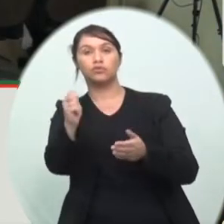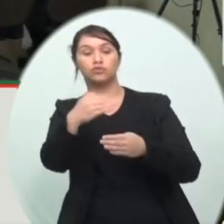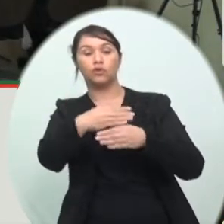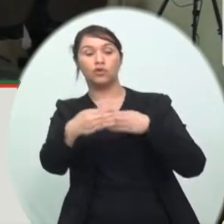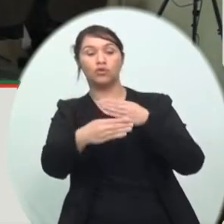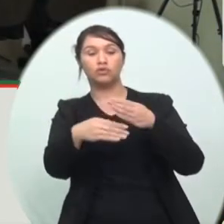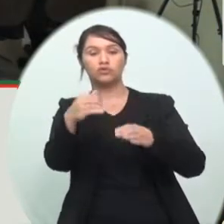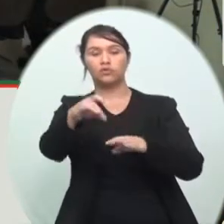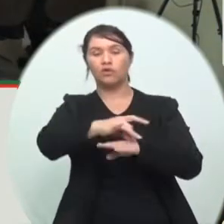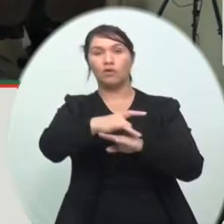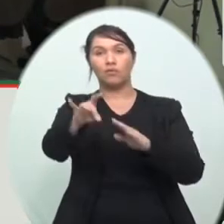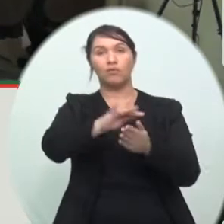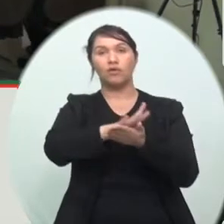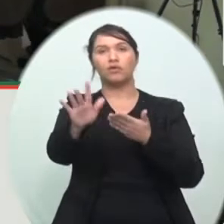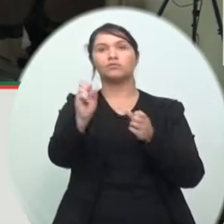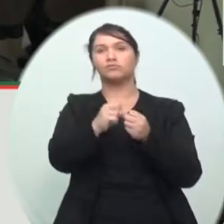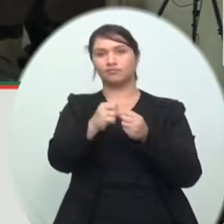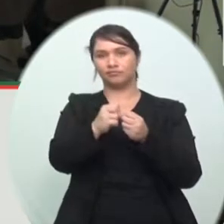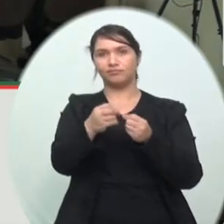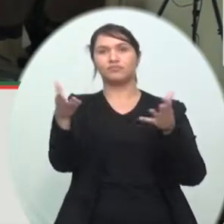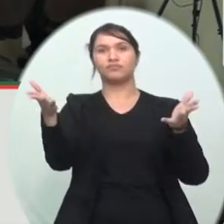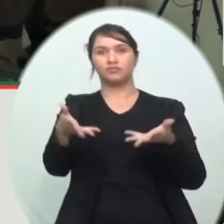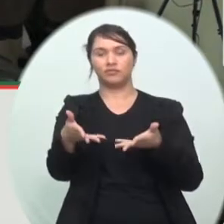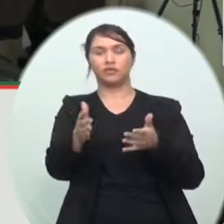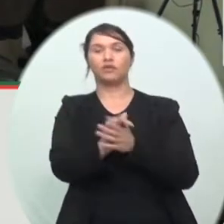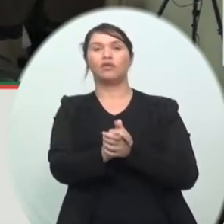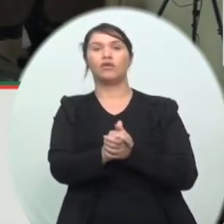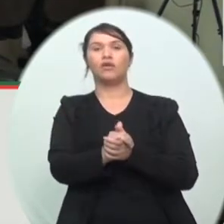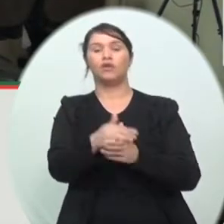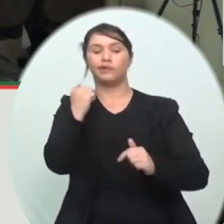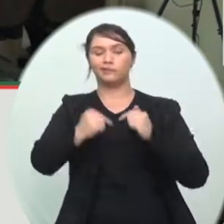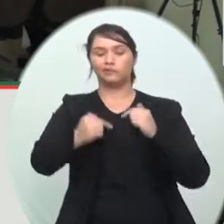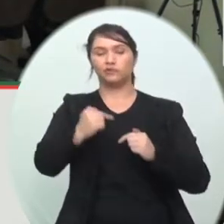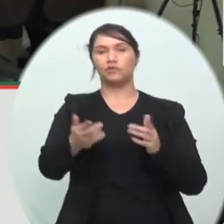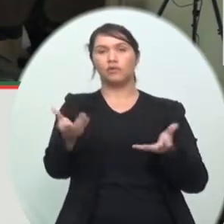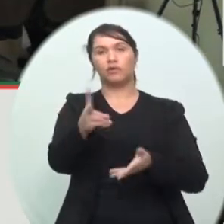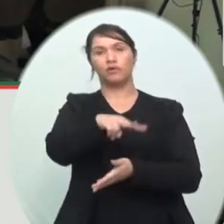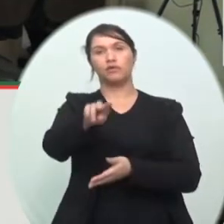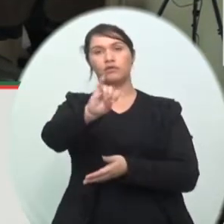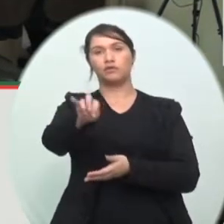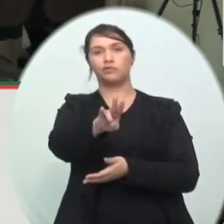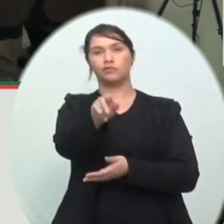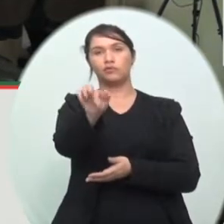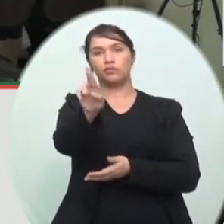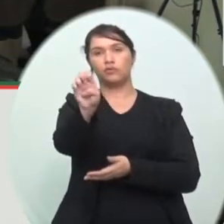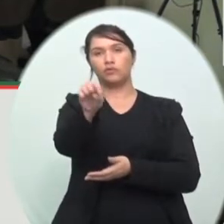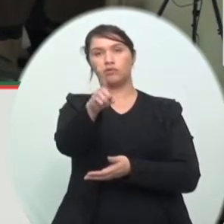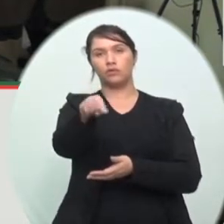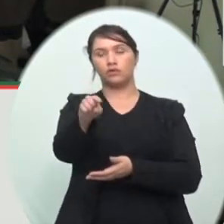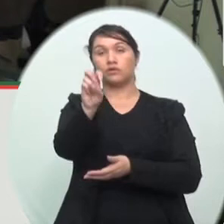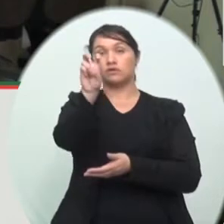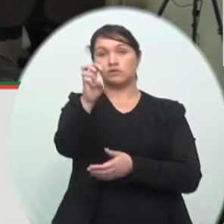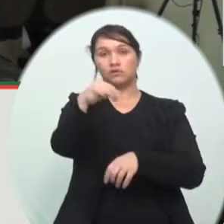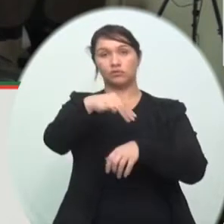está em discussão. Com a palavra, o vereador Juarez de Jesus. Vossa Excelência dispõe de 5 minutos.